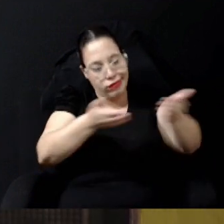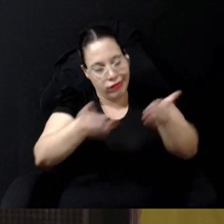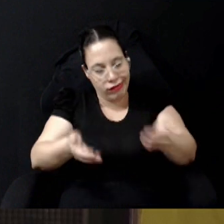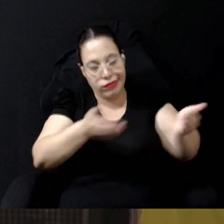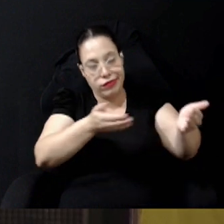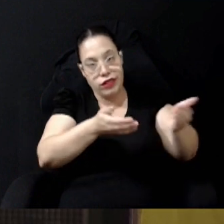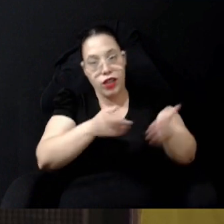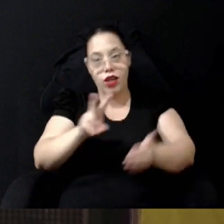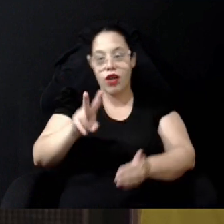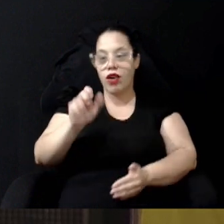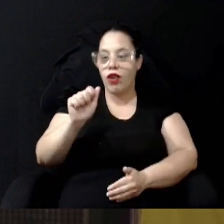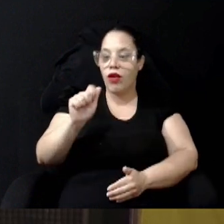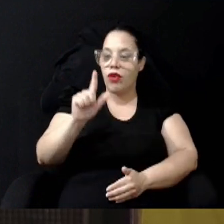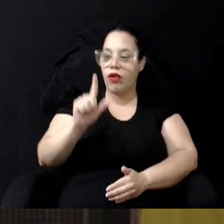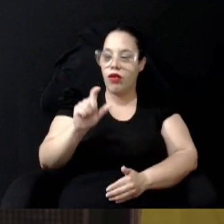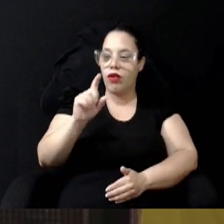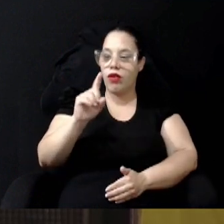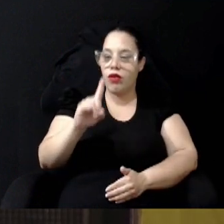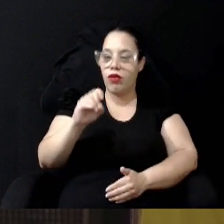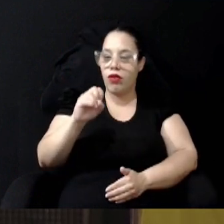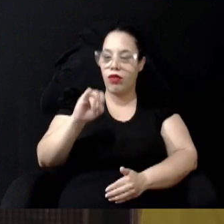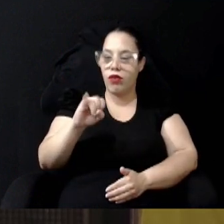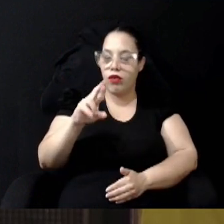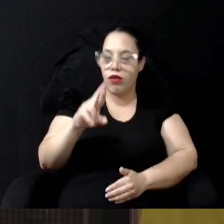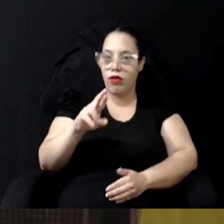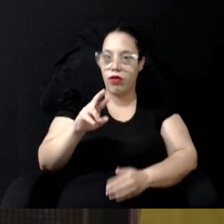Valdir, como